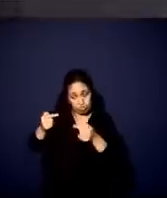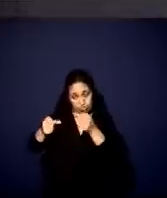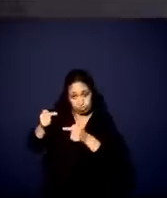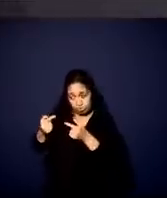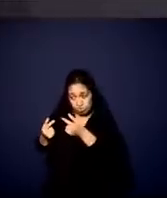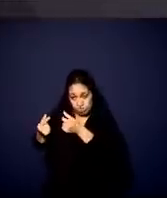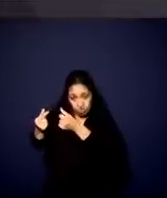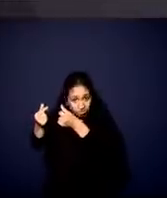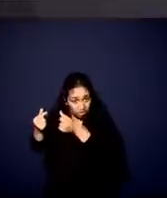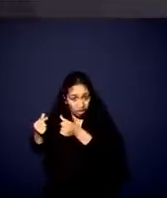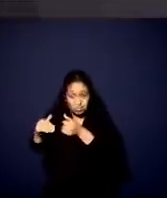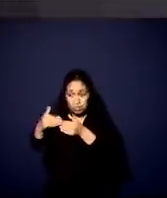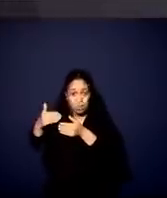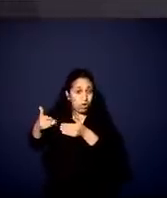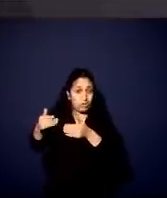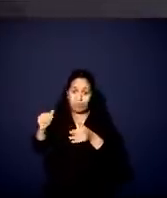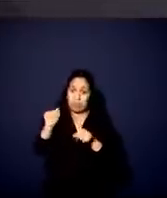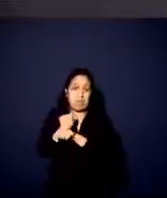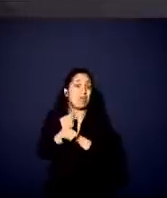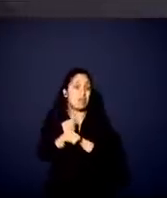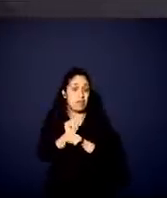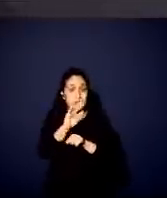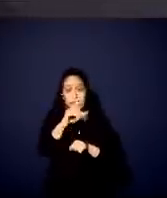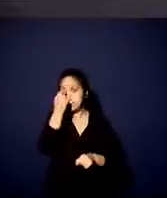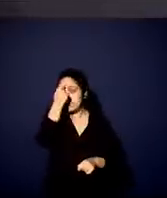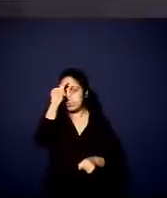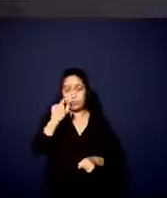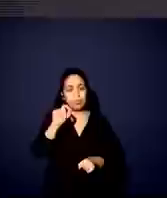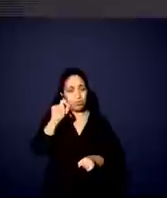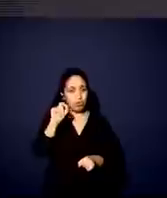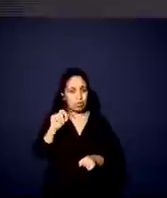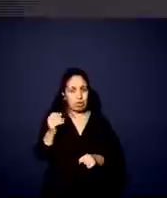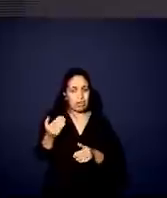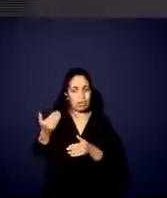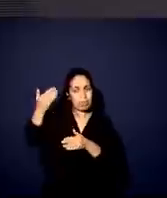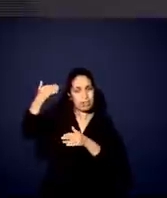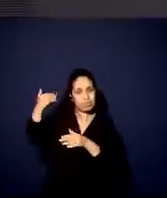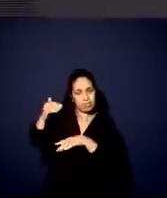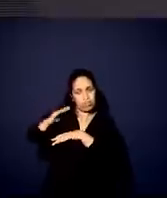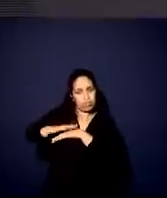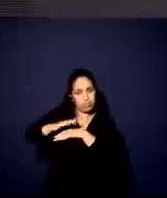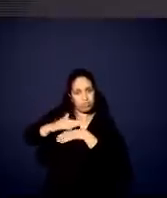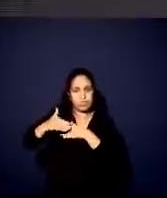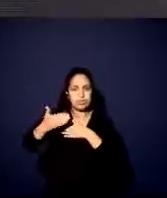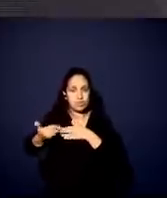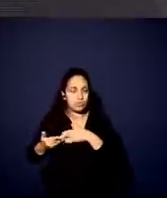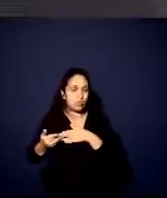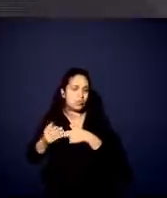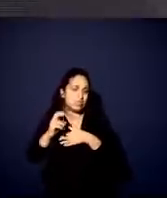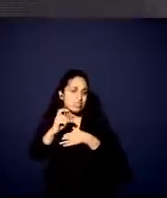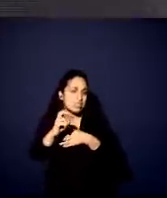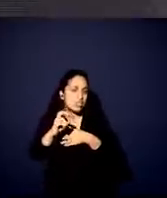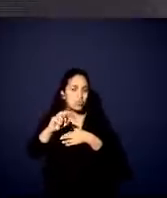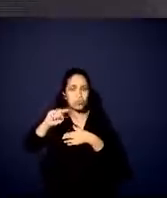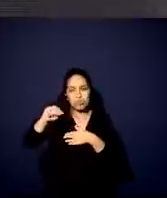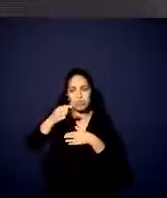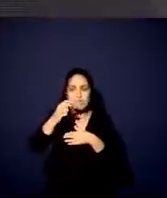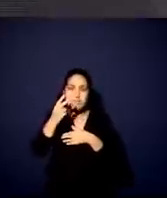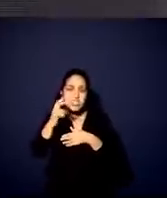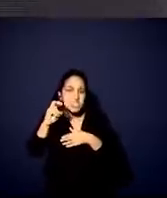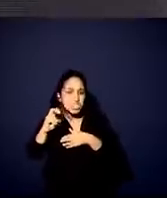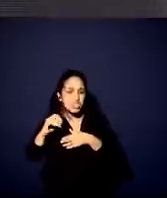e alguma hora vai bater a dúvida é o que a gente já fez ou que a gente vai fazer em torno de cinco ou cinco e 25